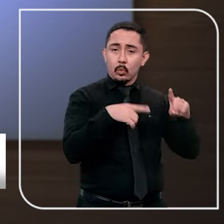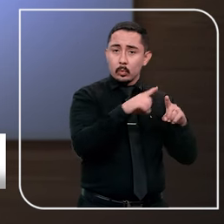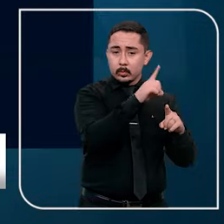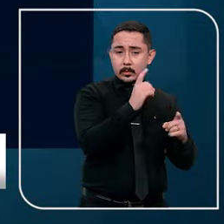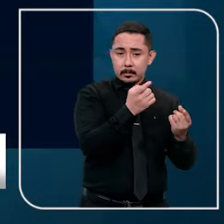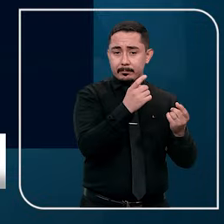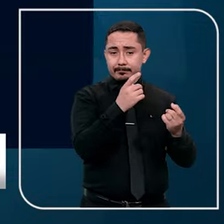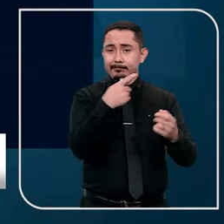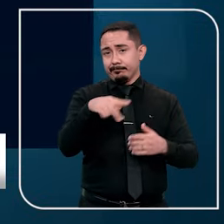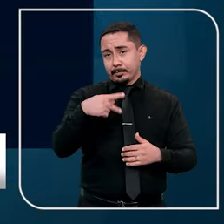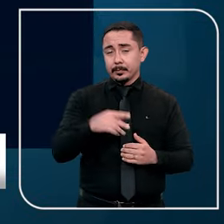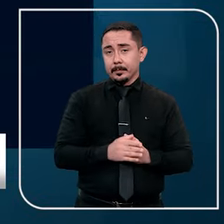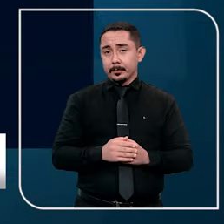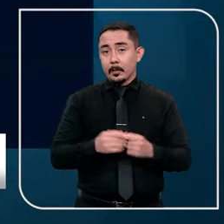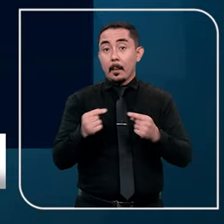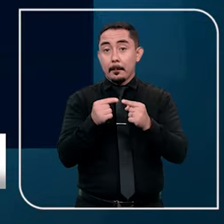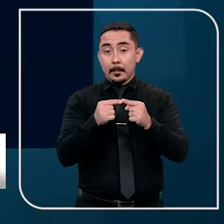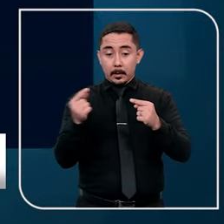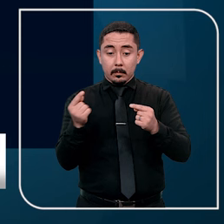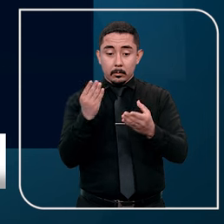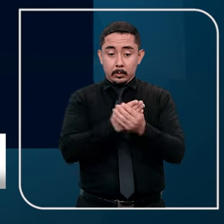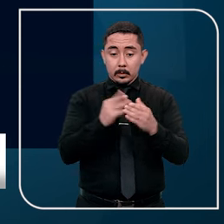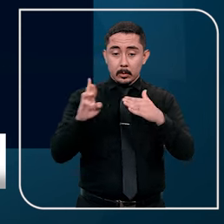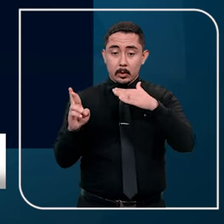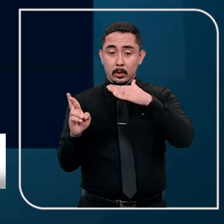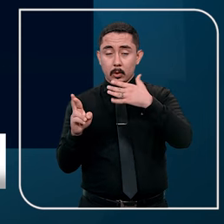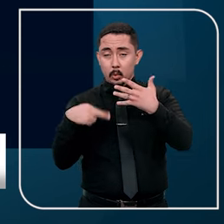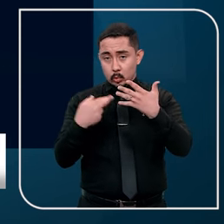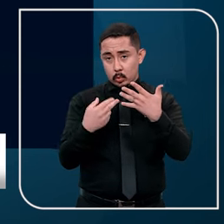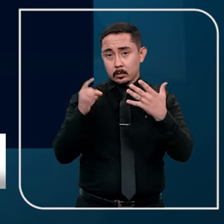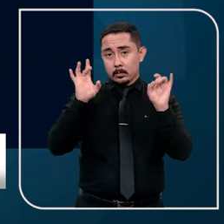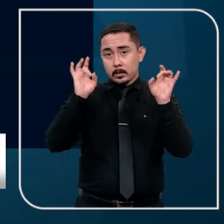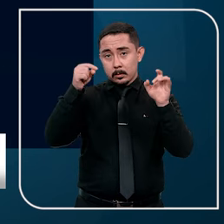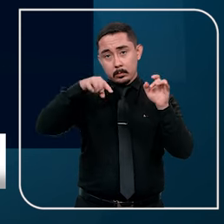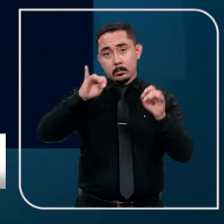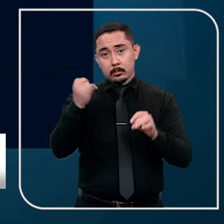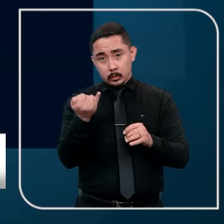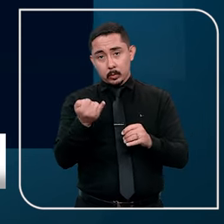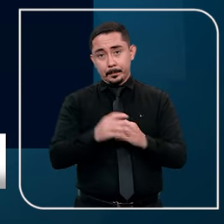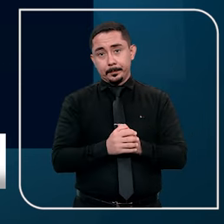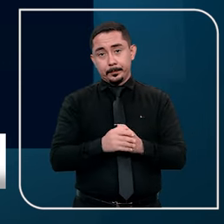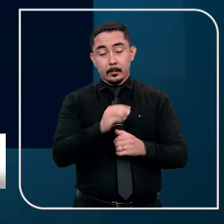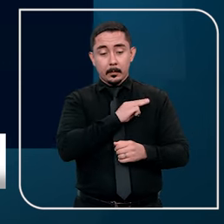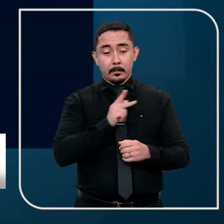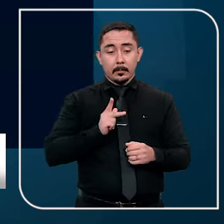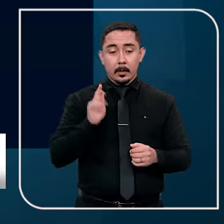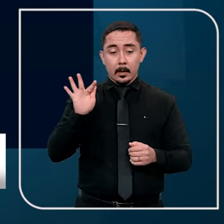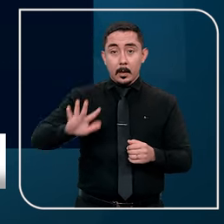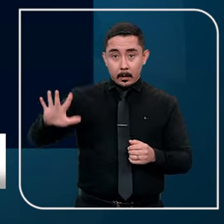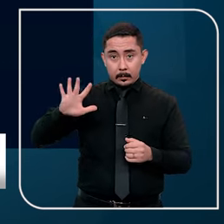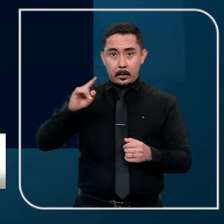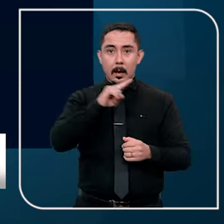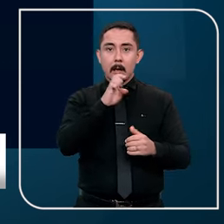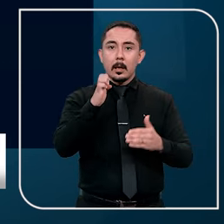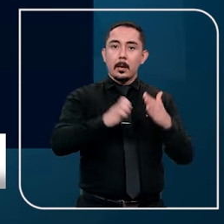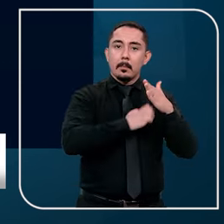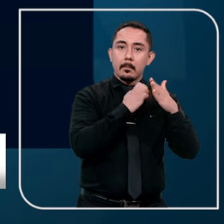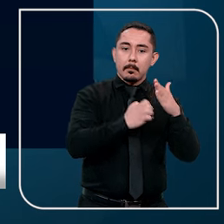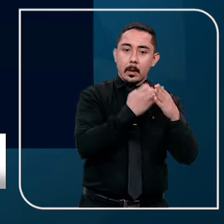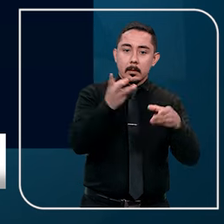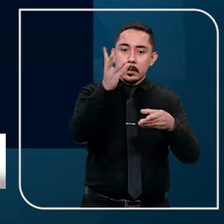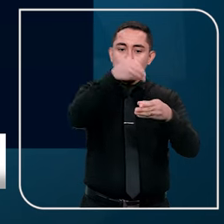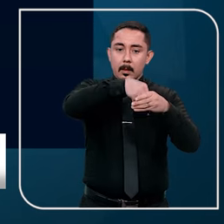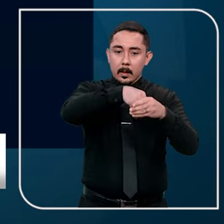públicos Esse foi o caso de um recurso especial julgado pelo STJ de acordo com o Ministério Público Federal a empresa teria